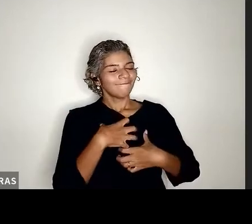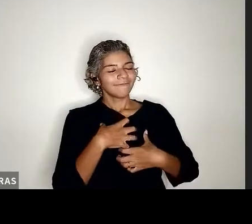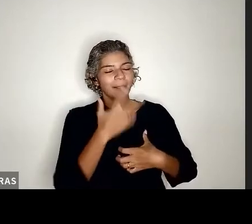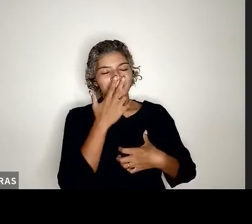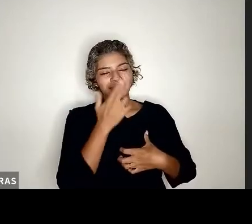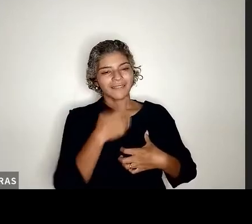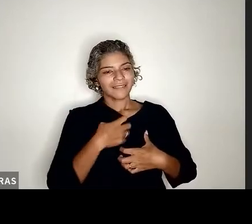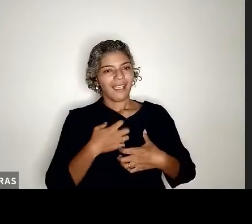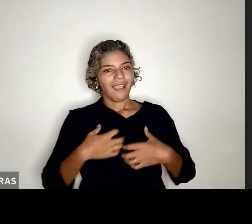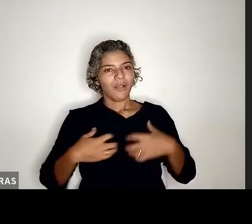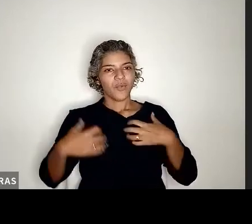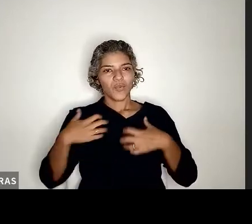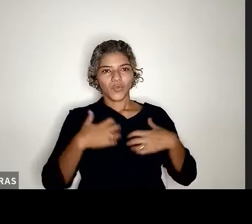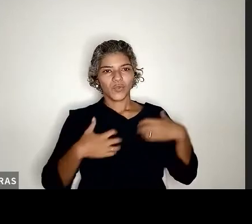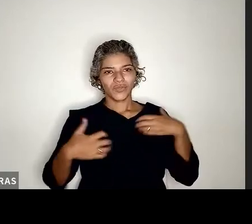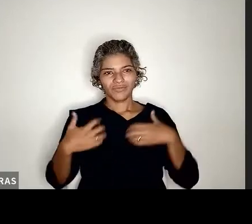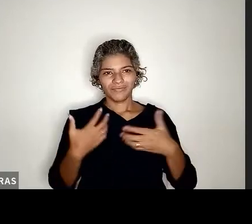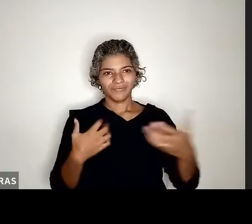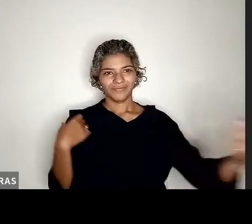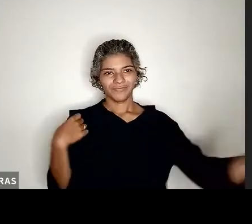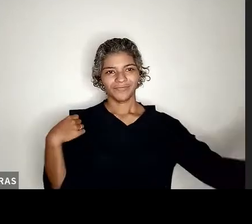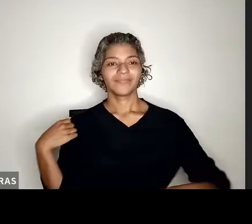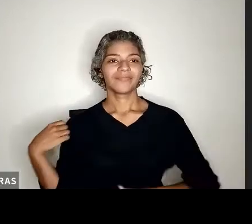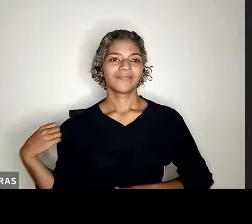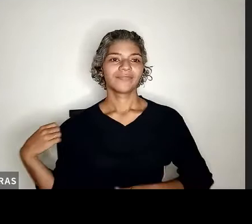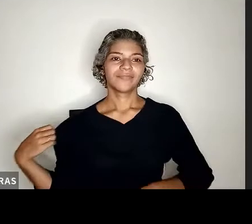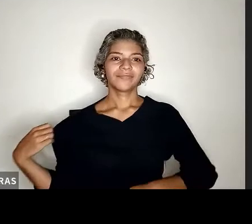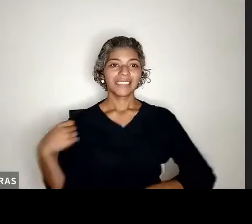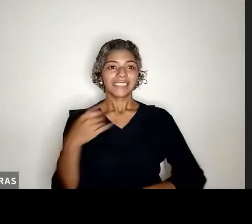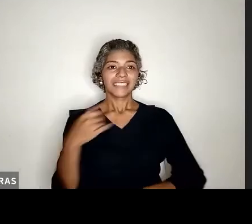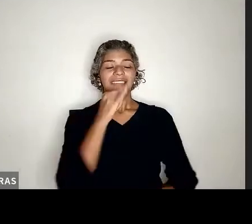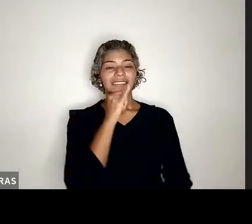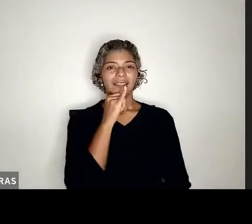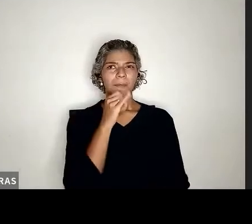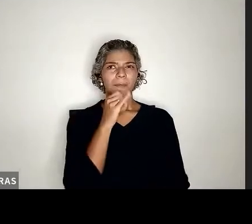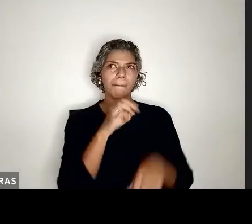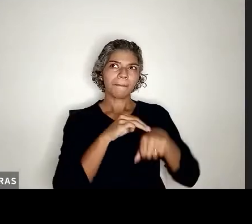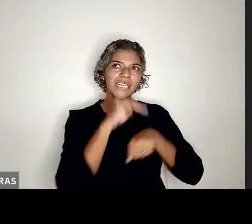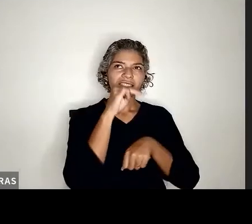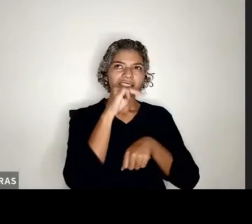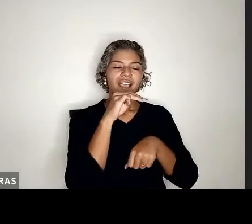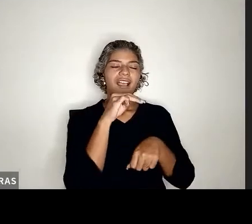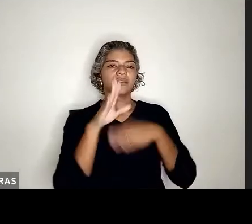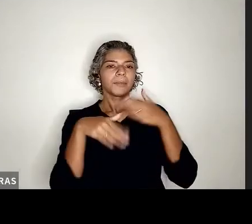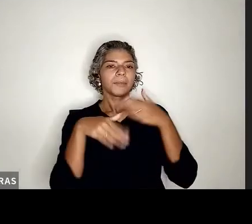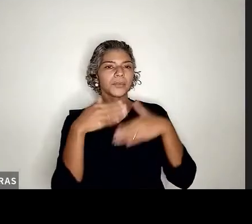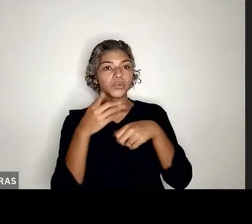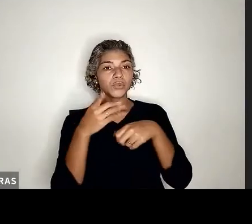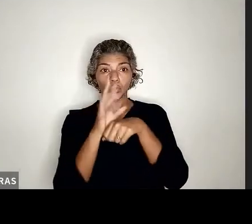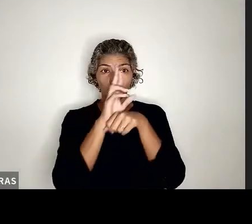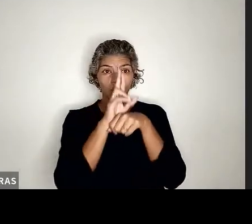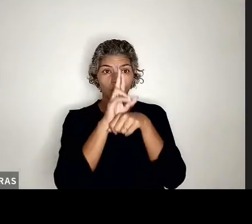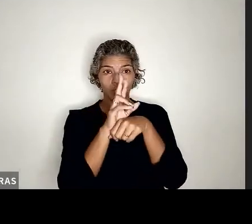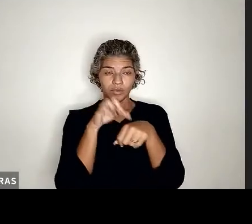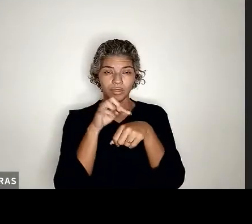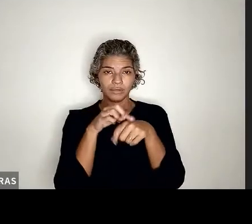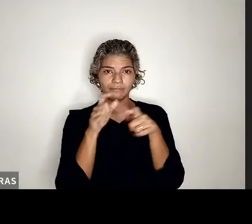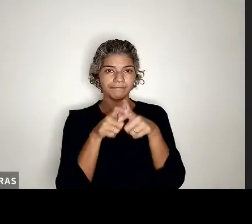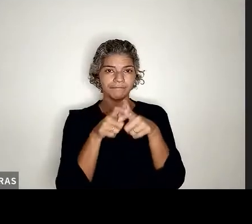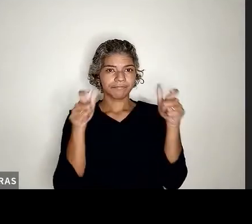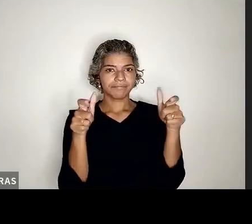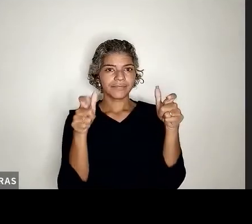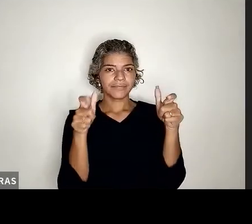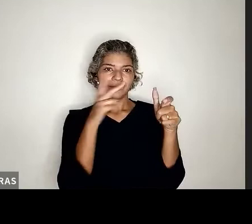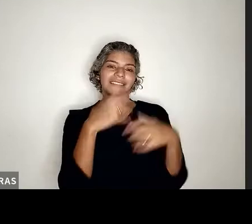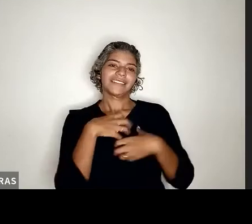exemplo, no caso das meninas, das mulheres, quando, no mestrado é uma história, mas quando chega no doutorado, no geral, é um momento que elas sentem